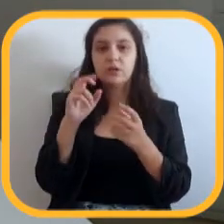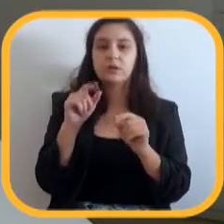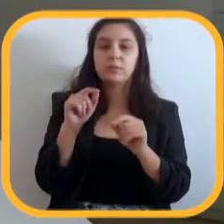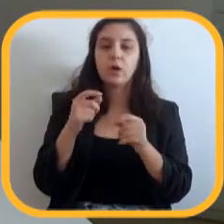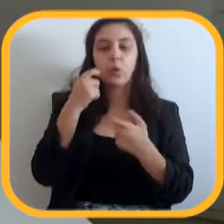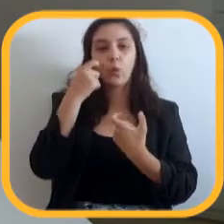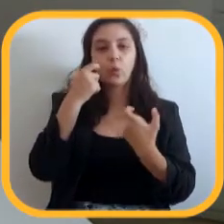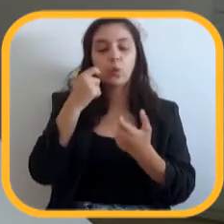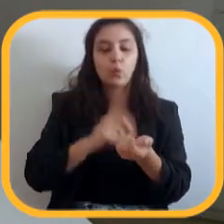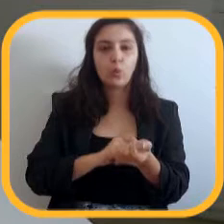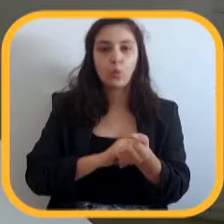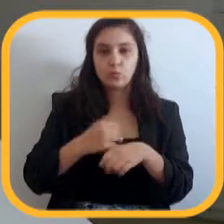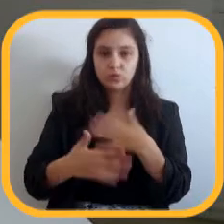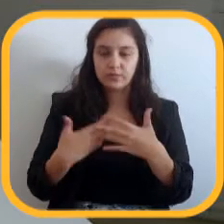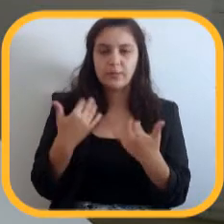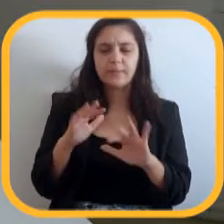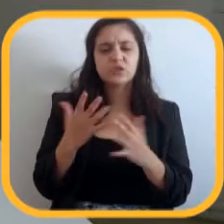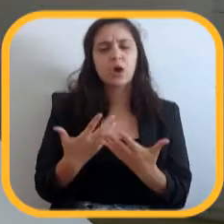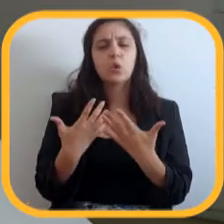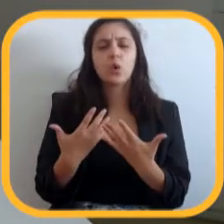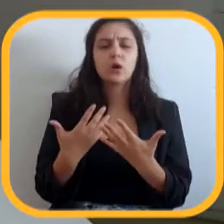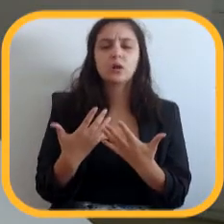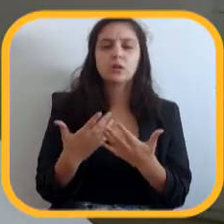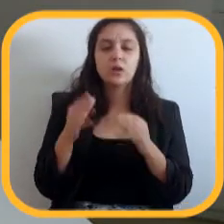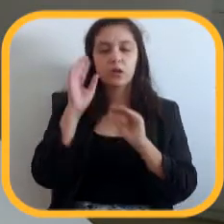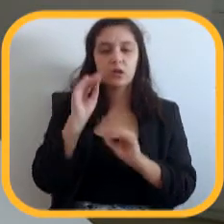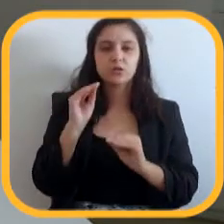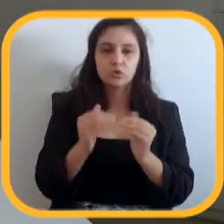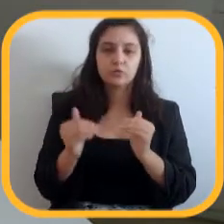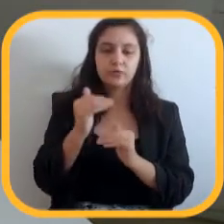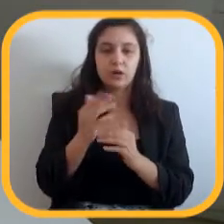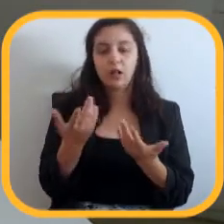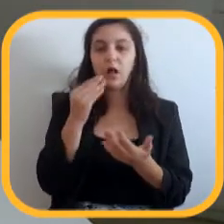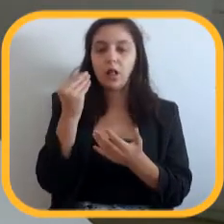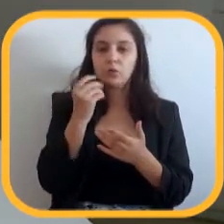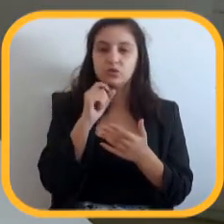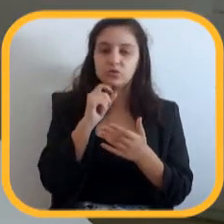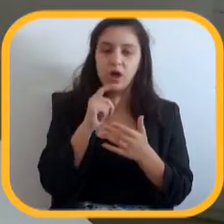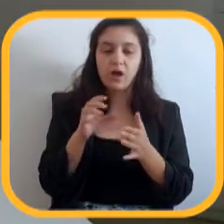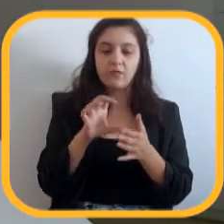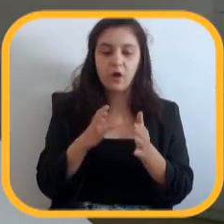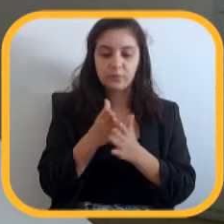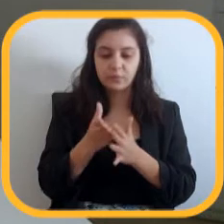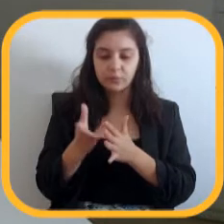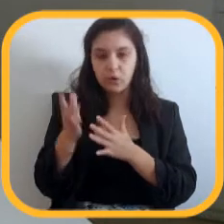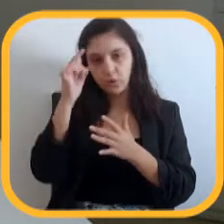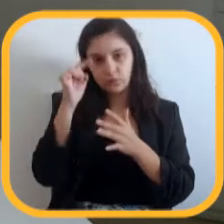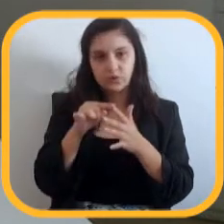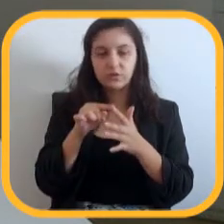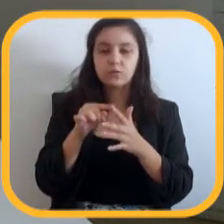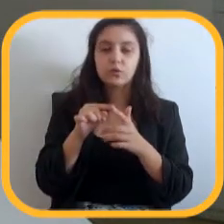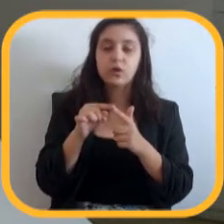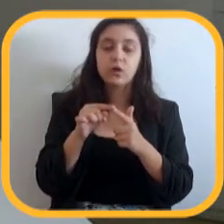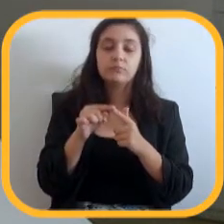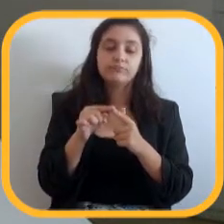e comportamentos. Mas falemos agora no ensino superior. Há várias estratégias que os alunos podem implementar para ajudar